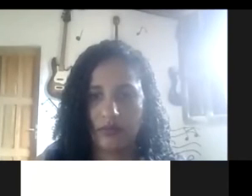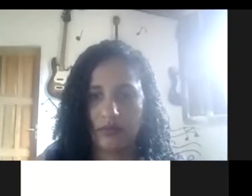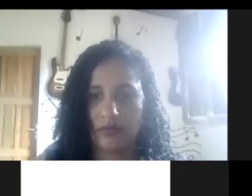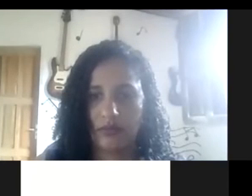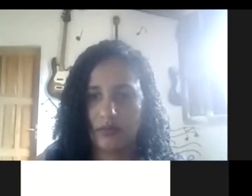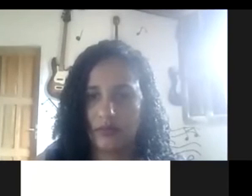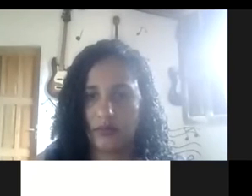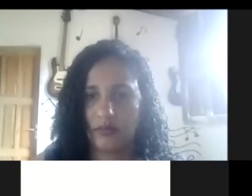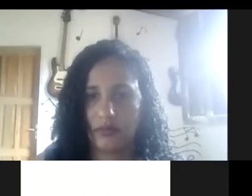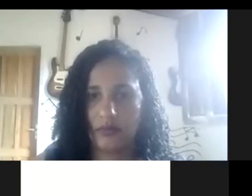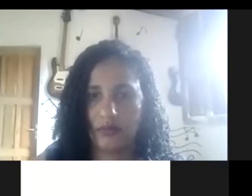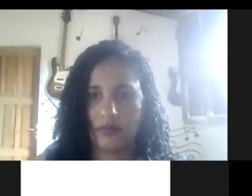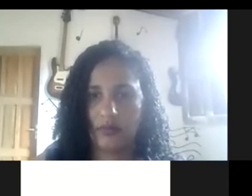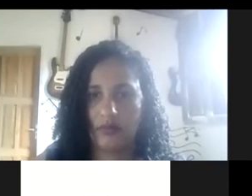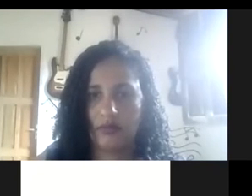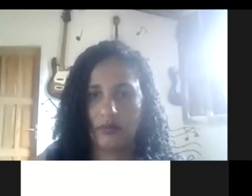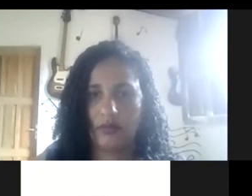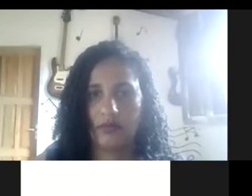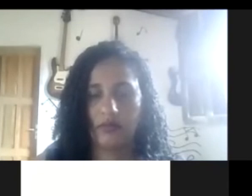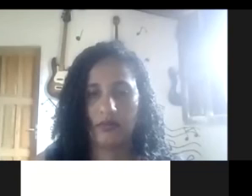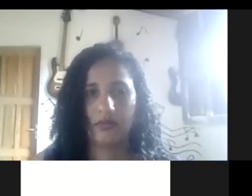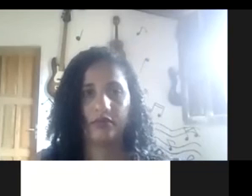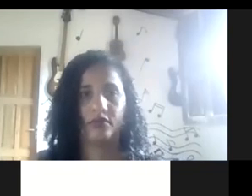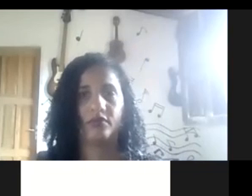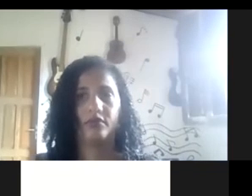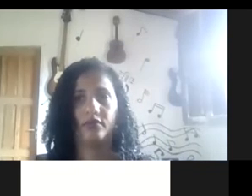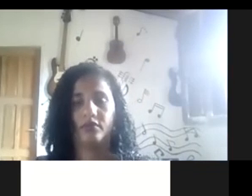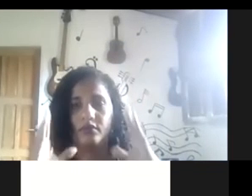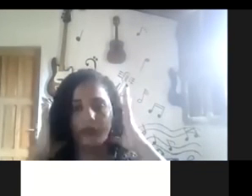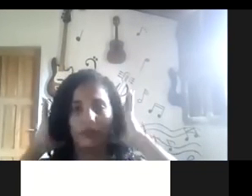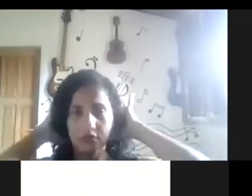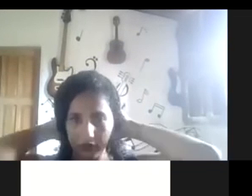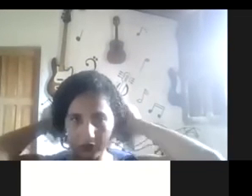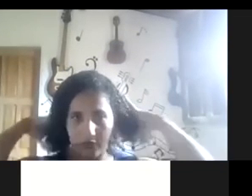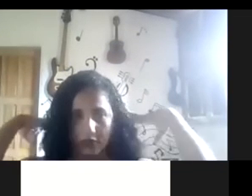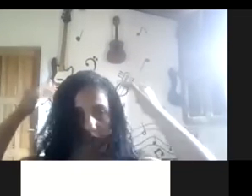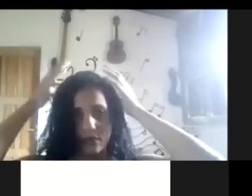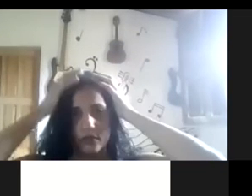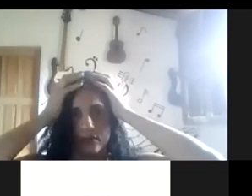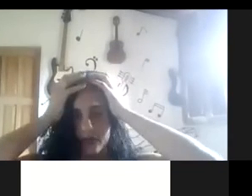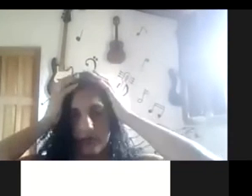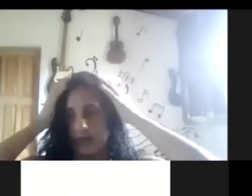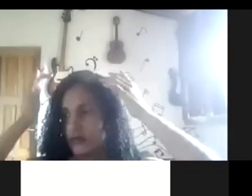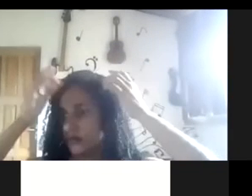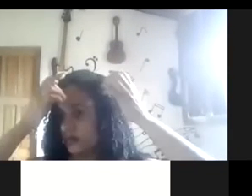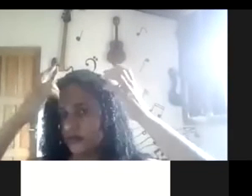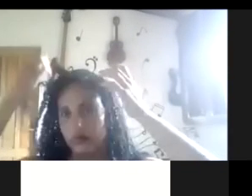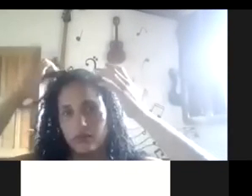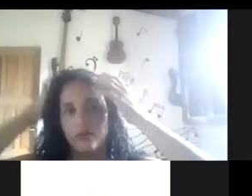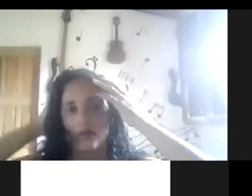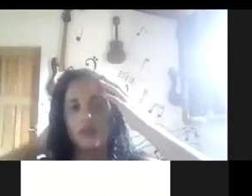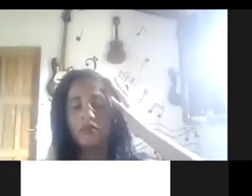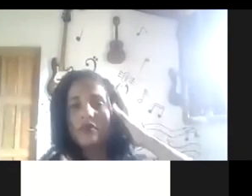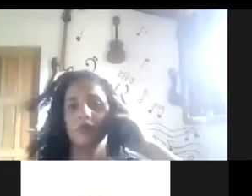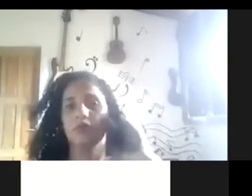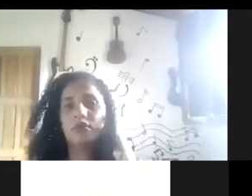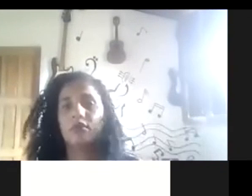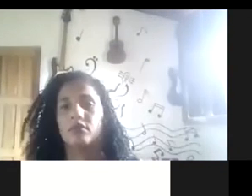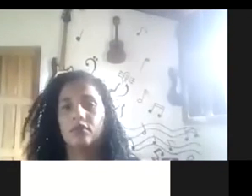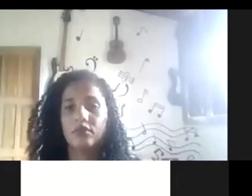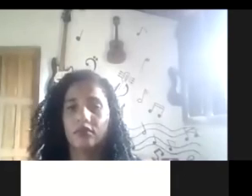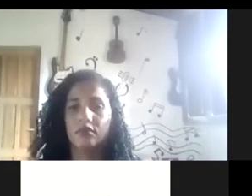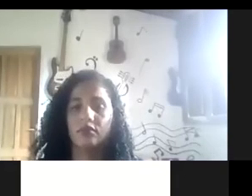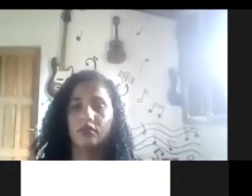tentar ver como foi que foi falado, aí eu já falei direito para poder consertar, então eu acho que isso ajuda muito. A paráfrase foi boa naquele